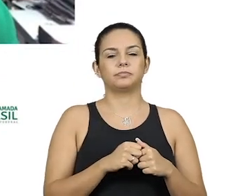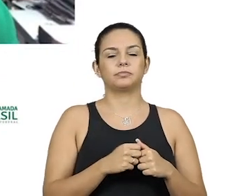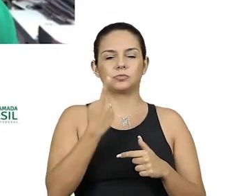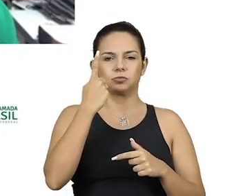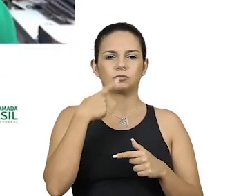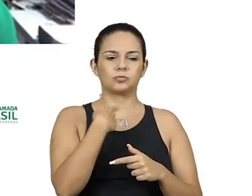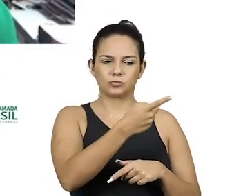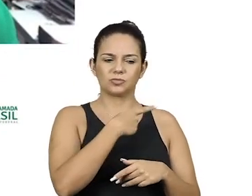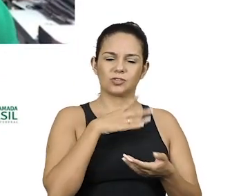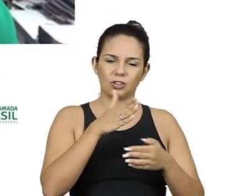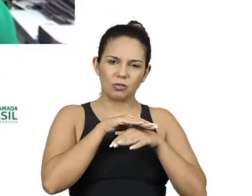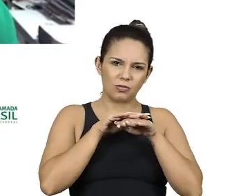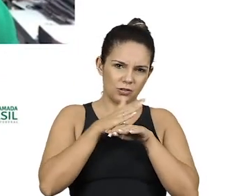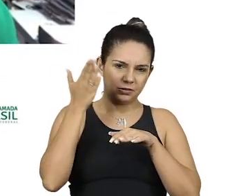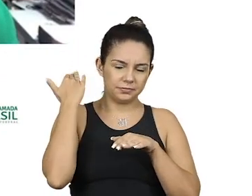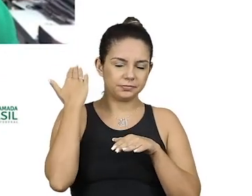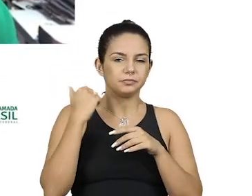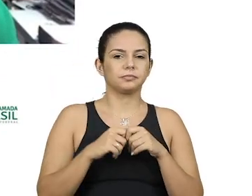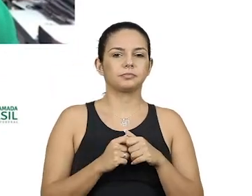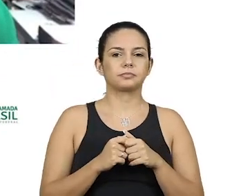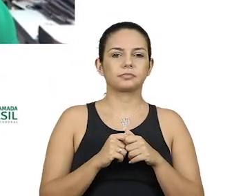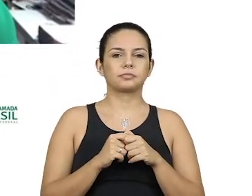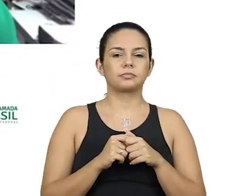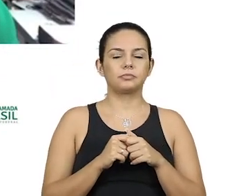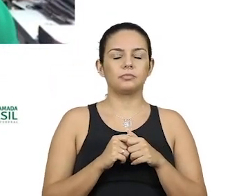Eu lembro que uma vez a gente conversou, é,